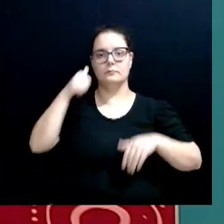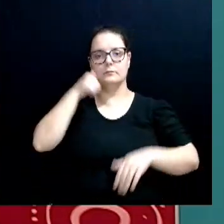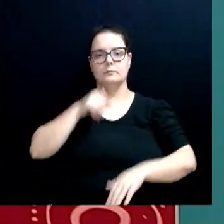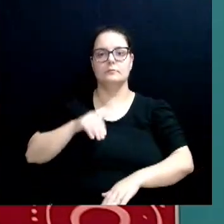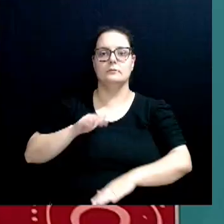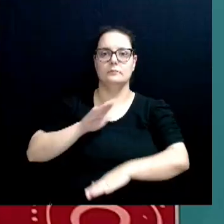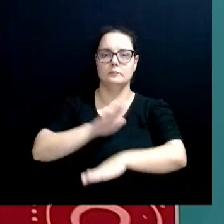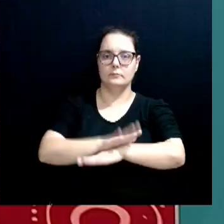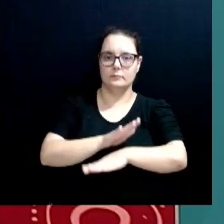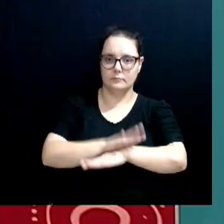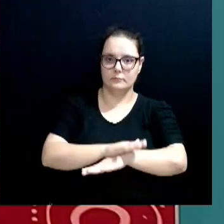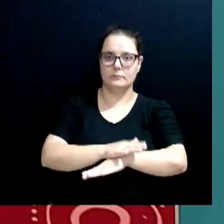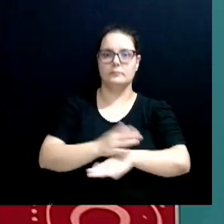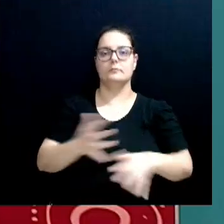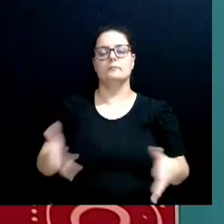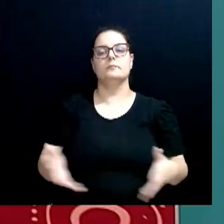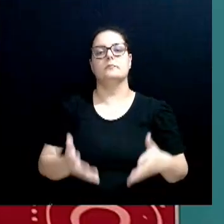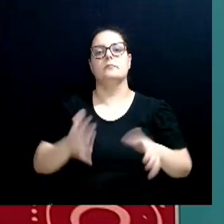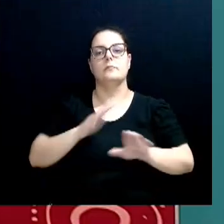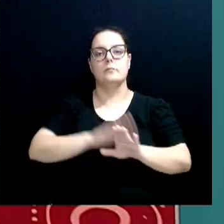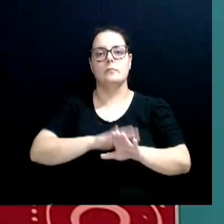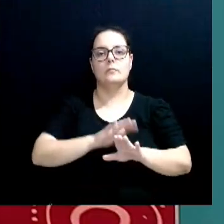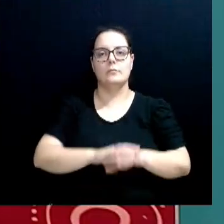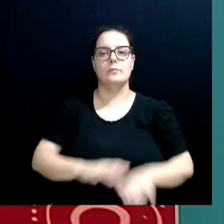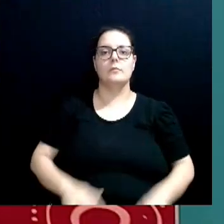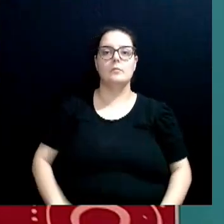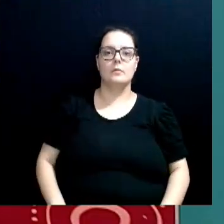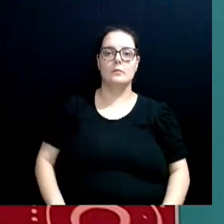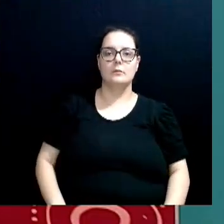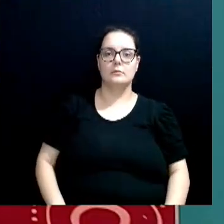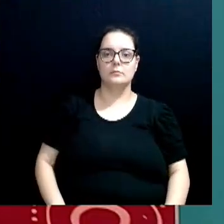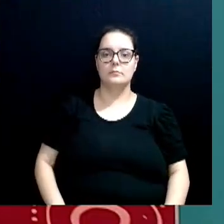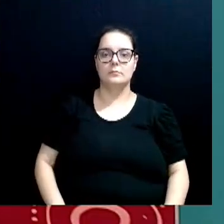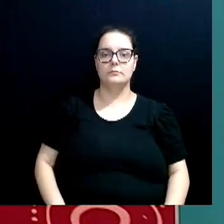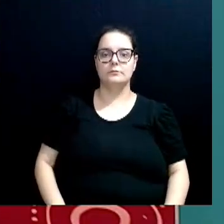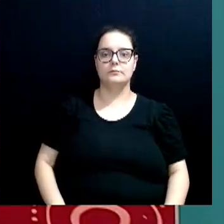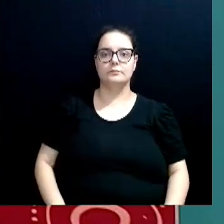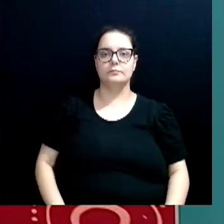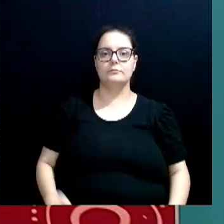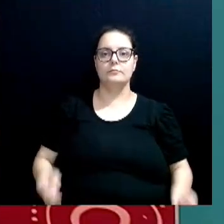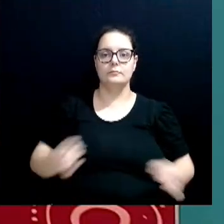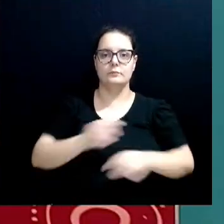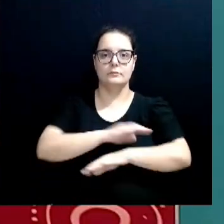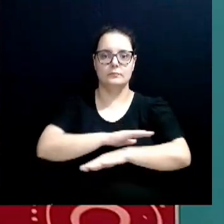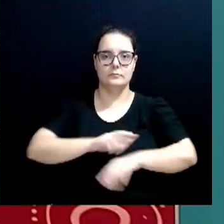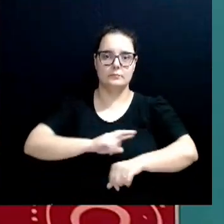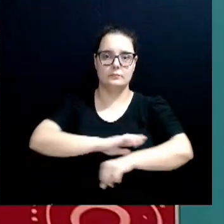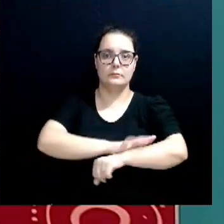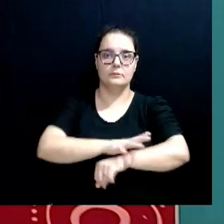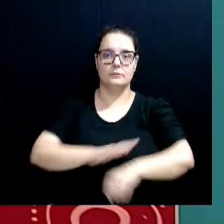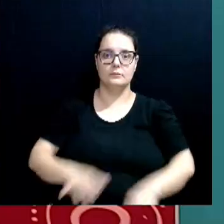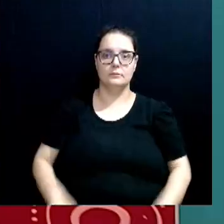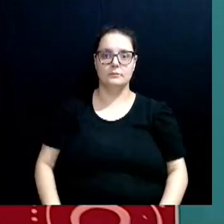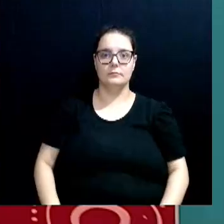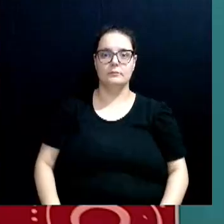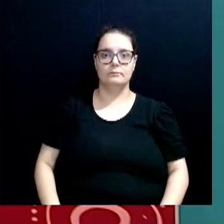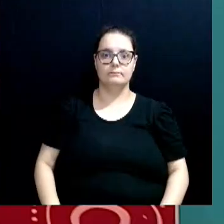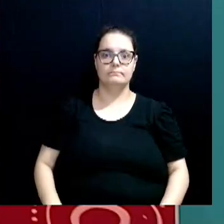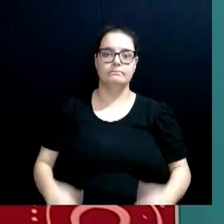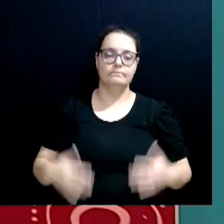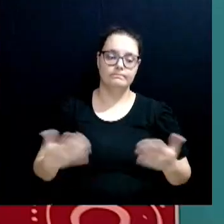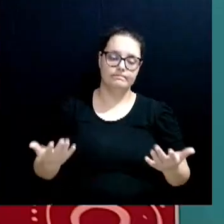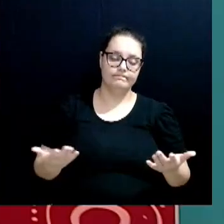as ações para combate ao racismo, mas se despede muito jovem no ano